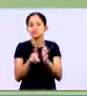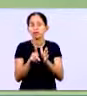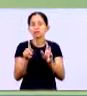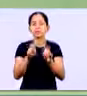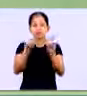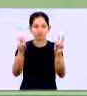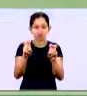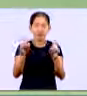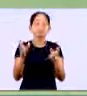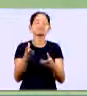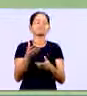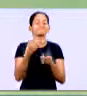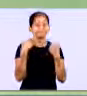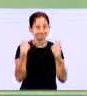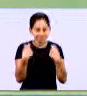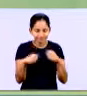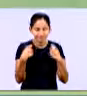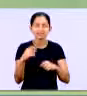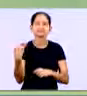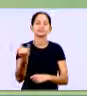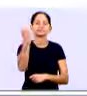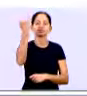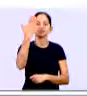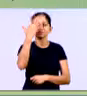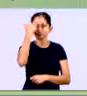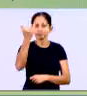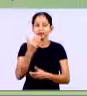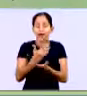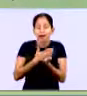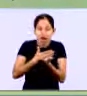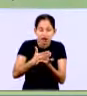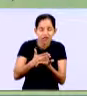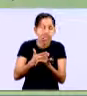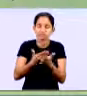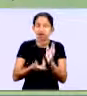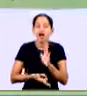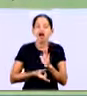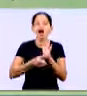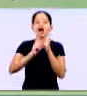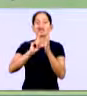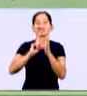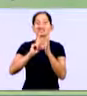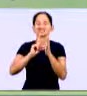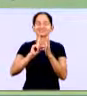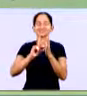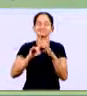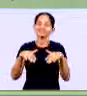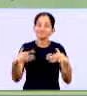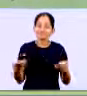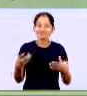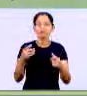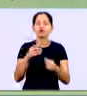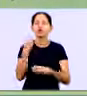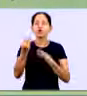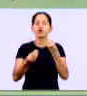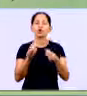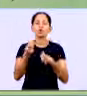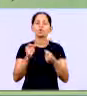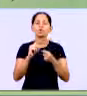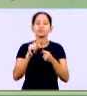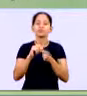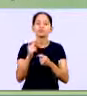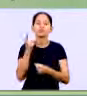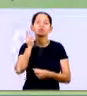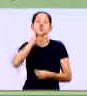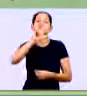você defina todas essas situações antes de iniciar o seu processo de fluxo de caixa, né? E quais seriam as